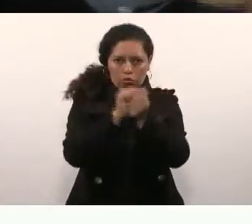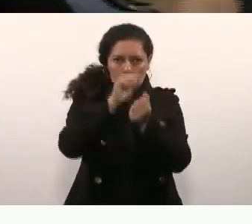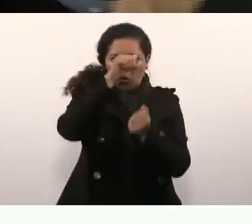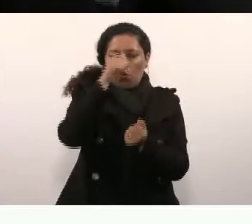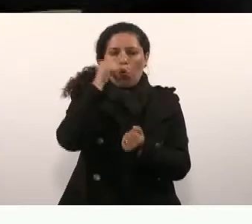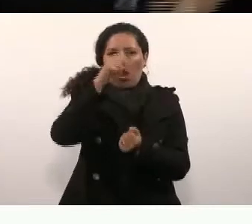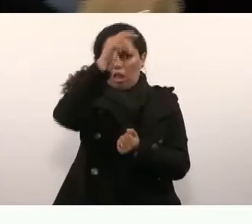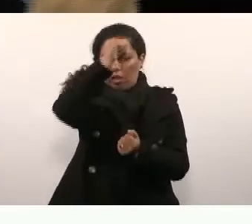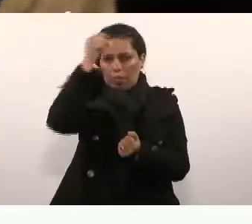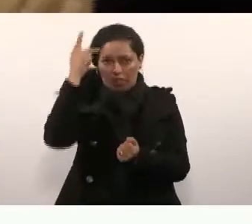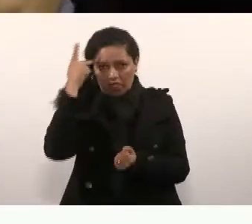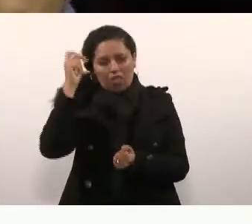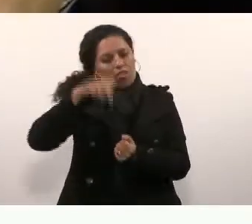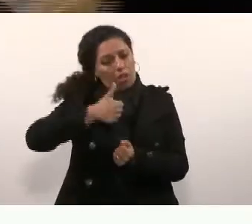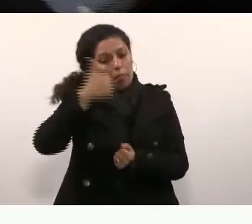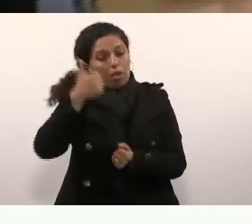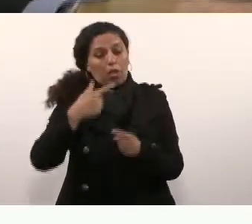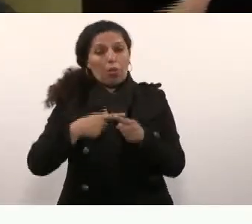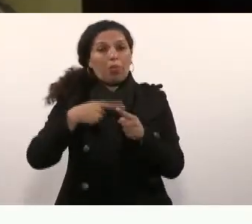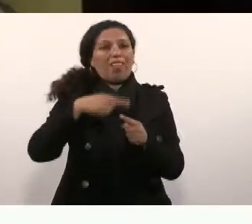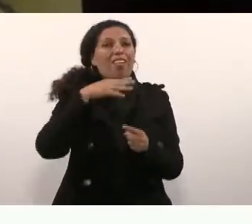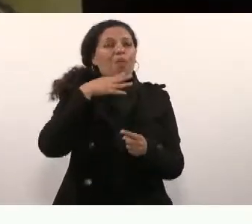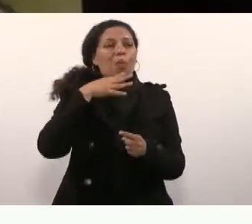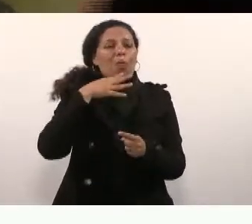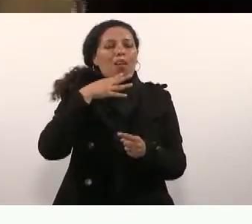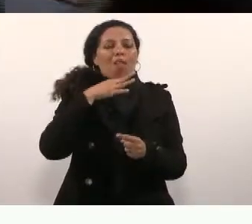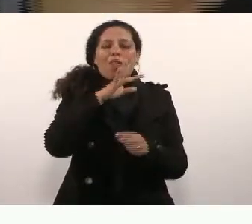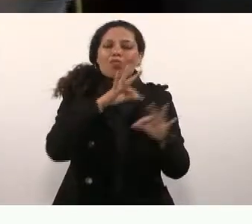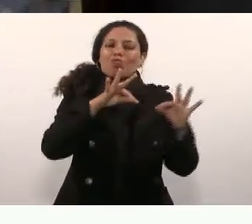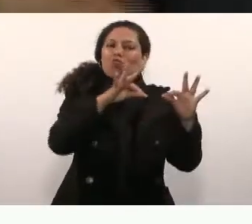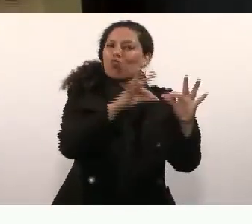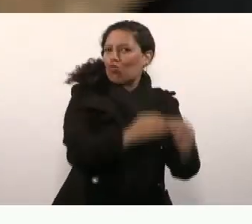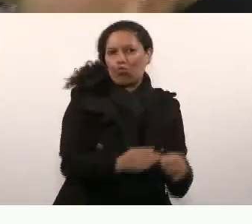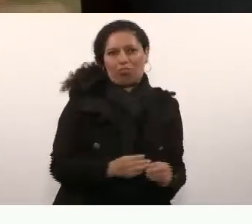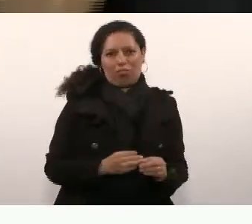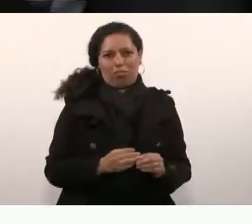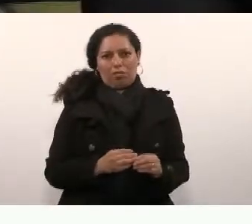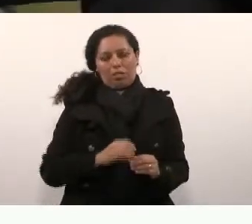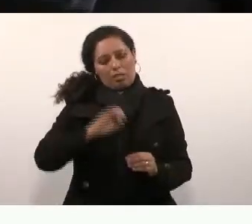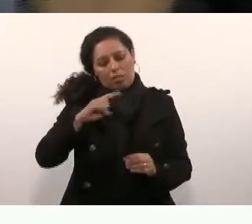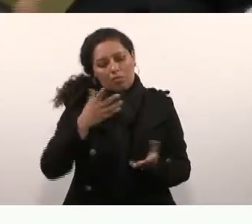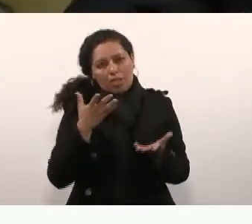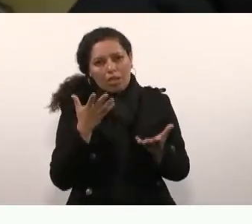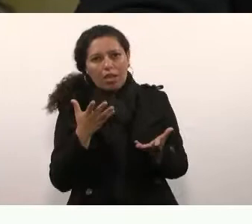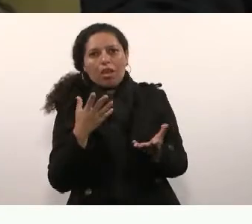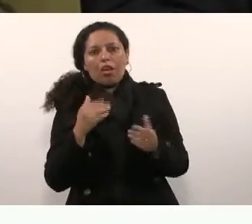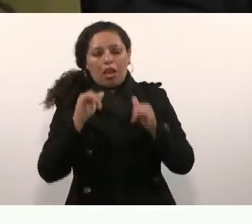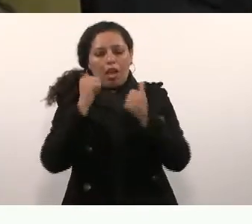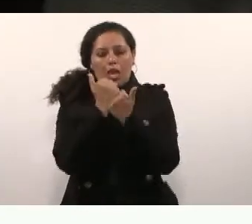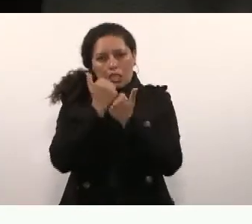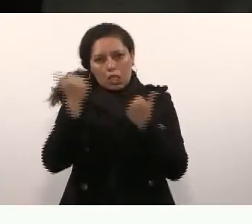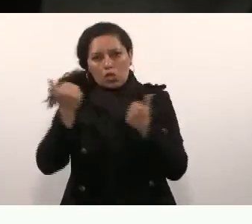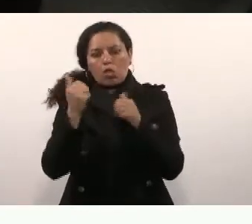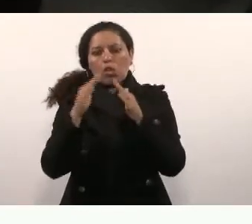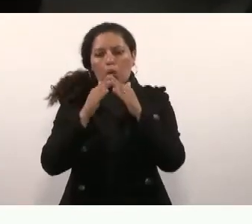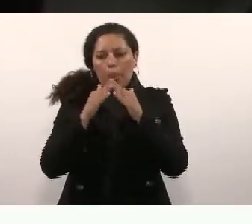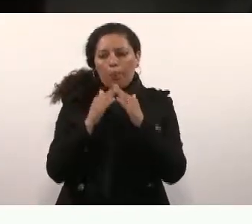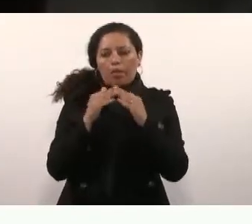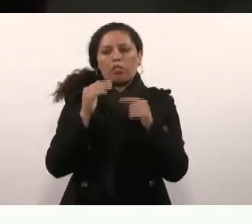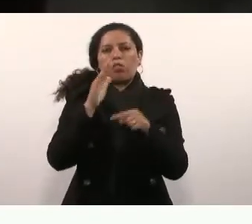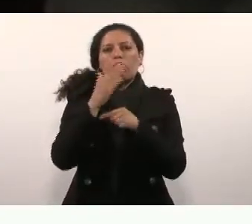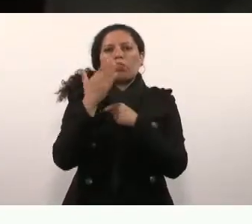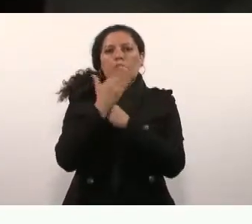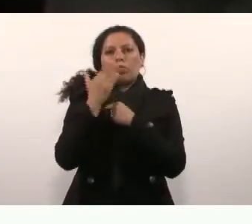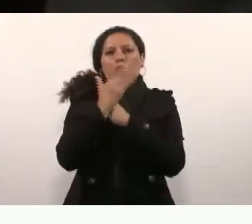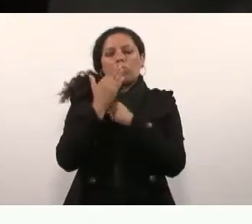lá, porque ela tem a visão municipal. Perfeito, né? perfeito. Então, se você quiser, eu passo a assessoria da... Excelente, por favor, Se puder